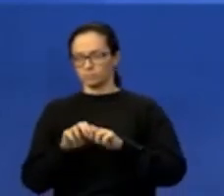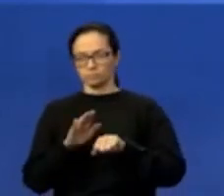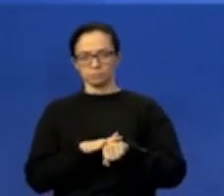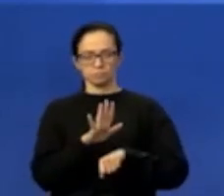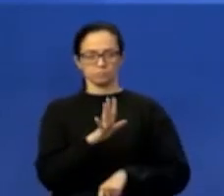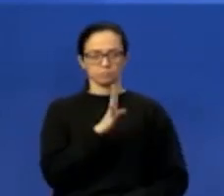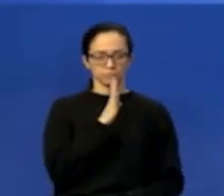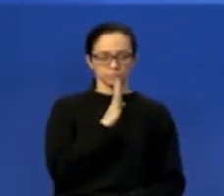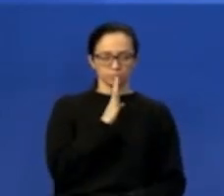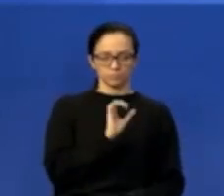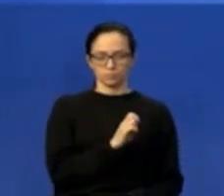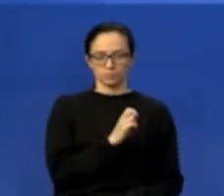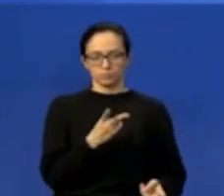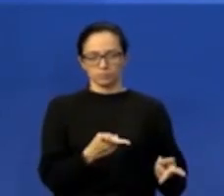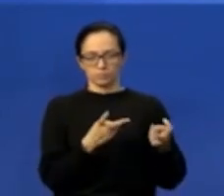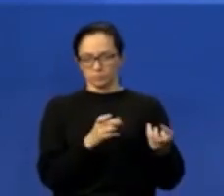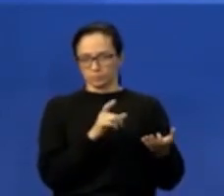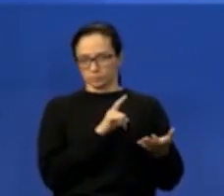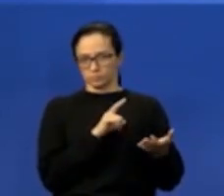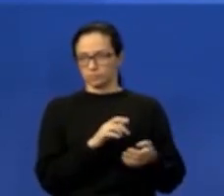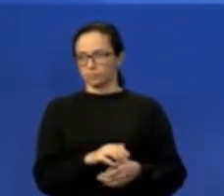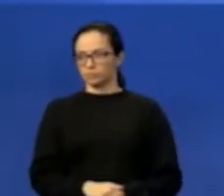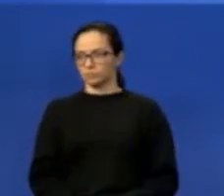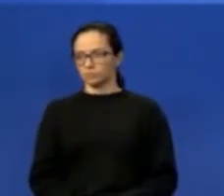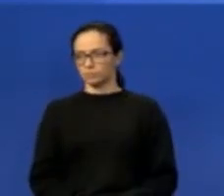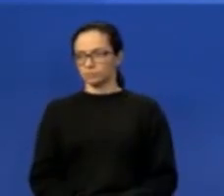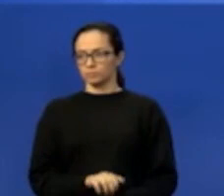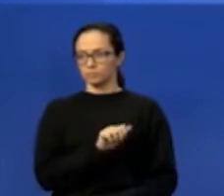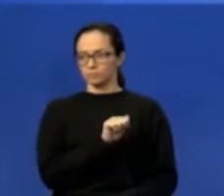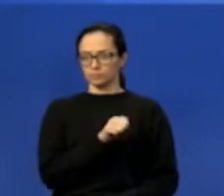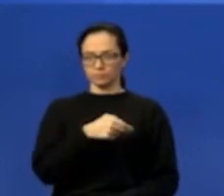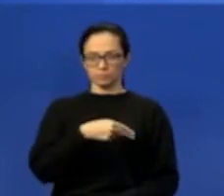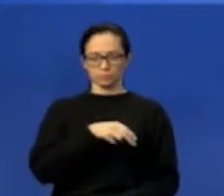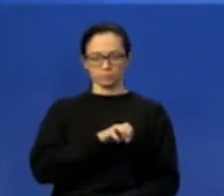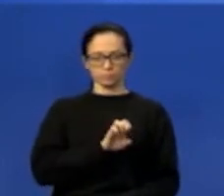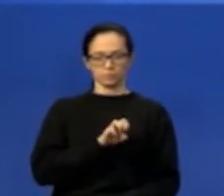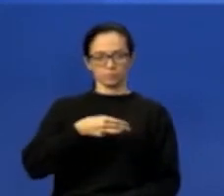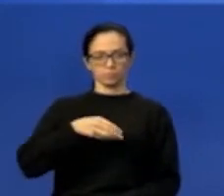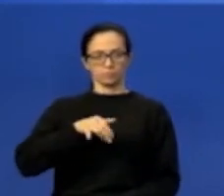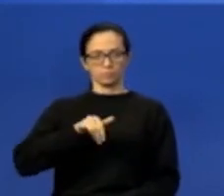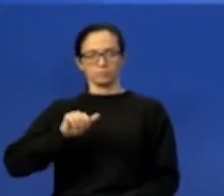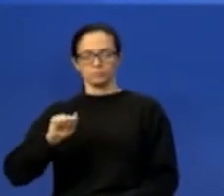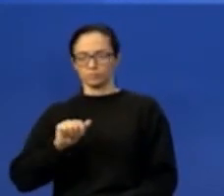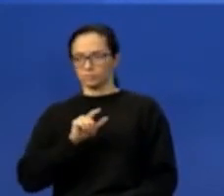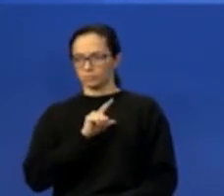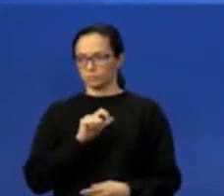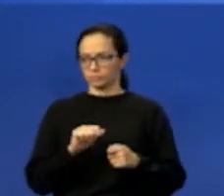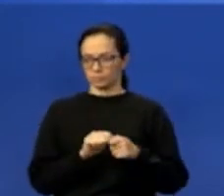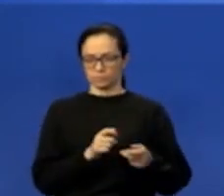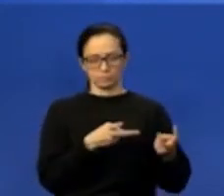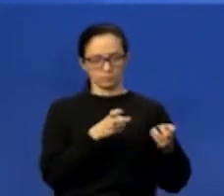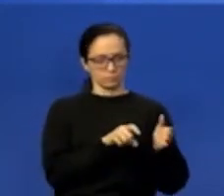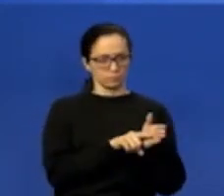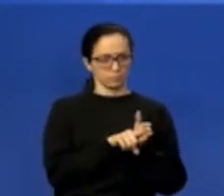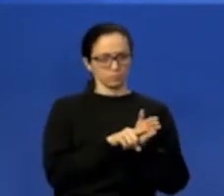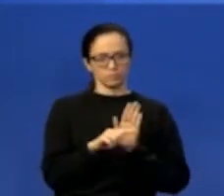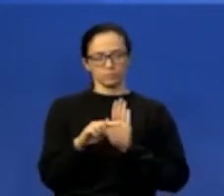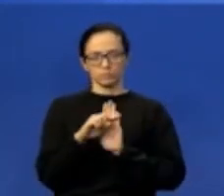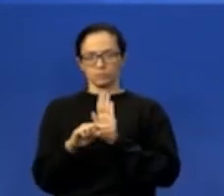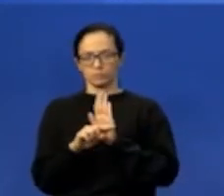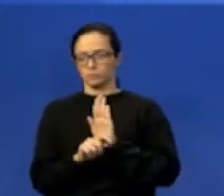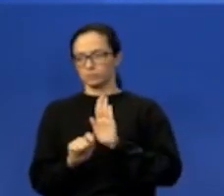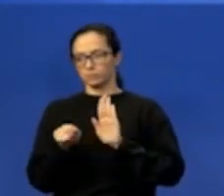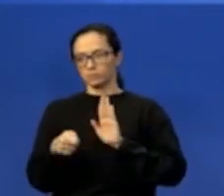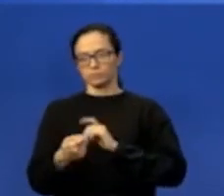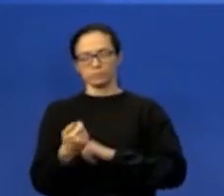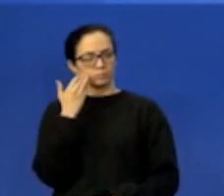ou o que é mais comum para nós, seria, por exemplo, a anemia, que ela é identificável, por exemplo, no exame também de hemograma através